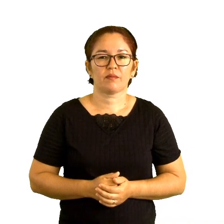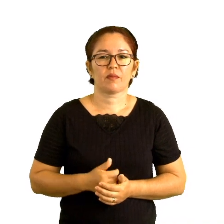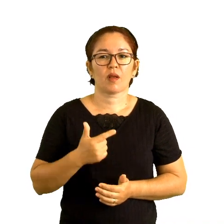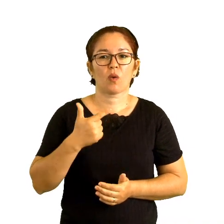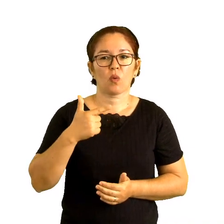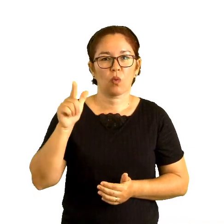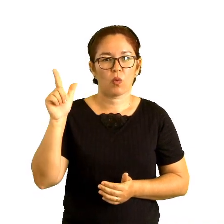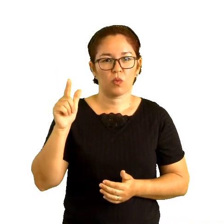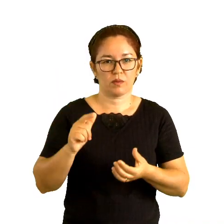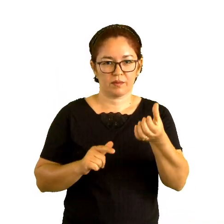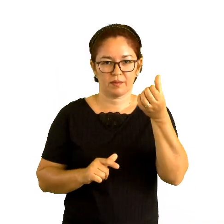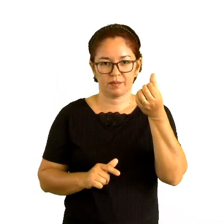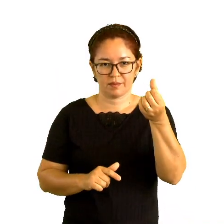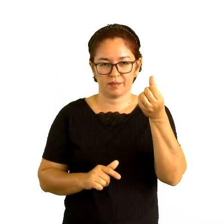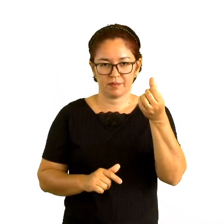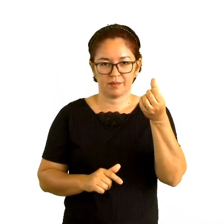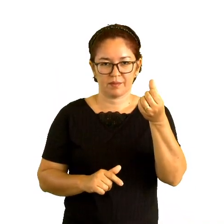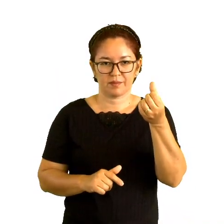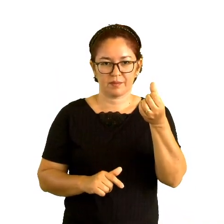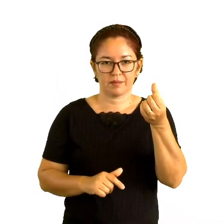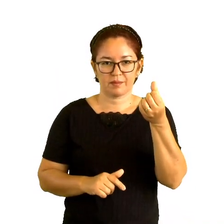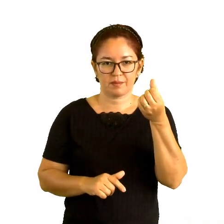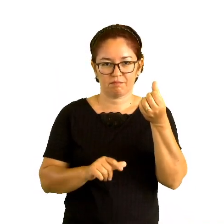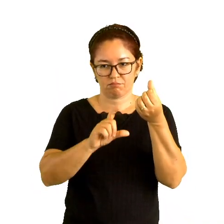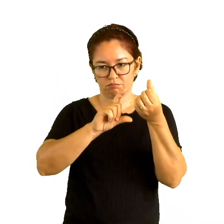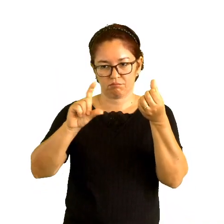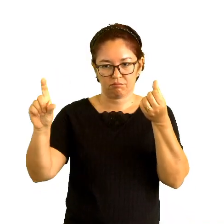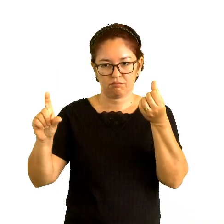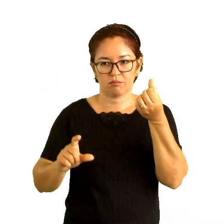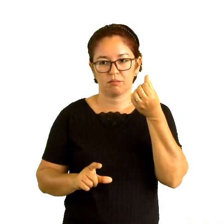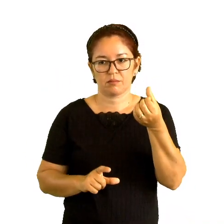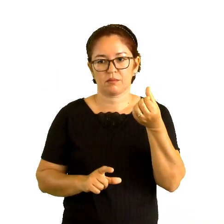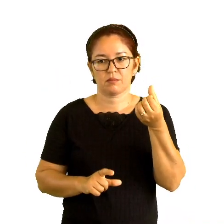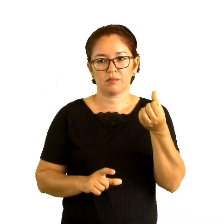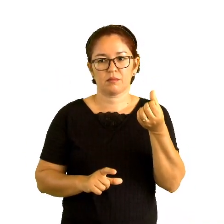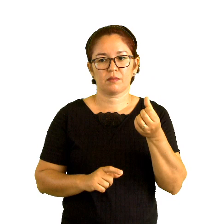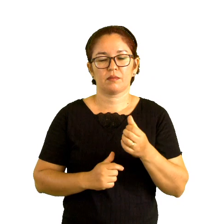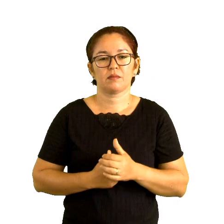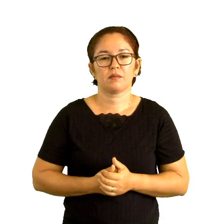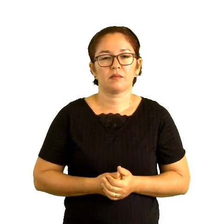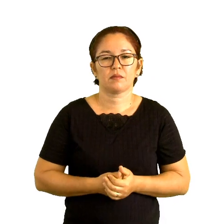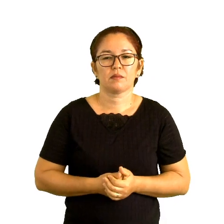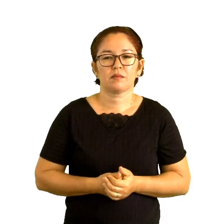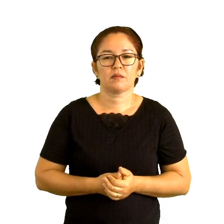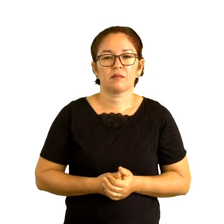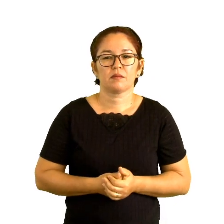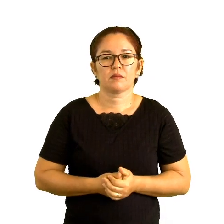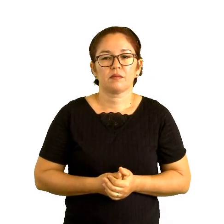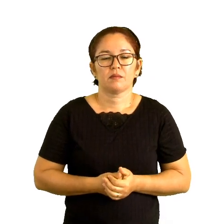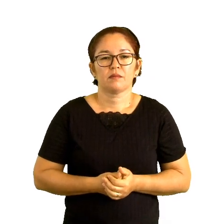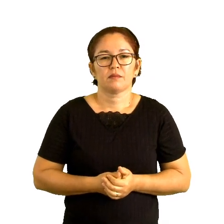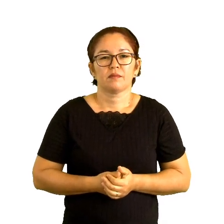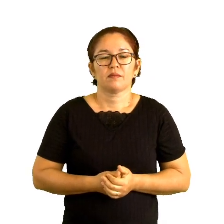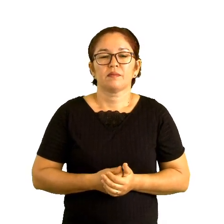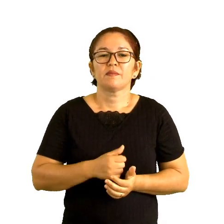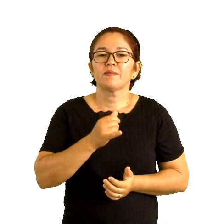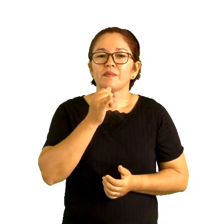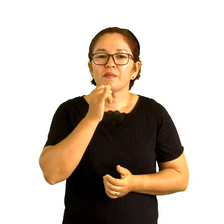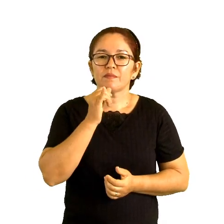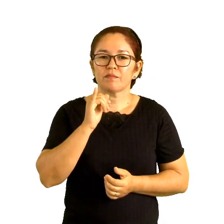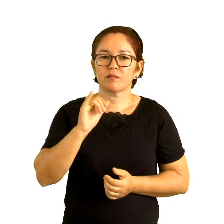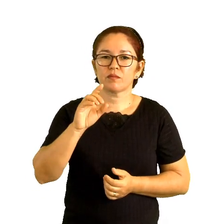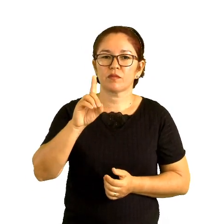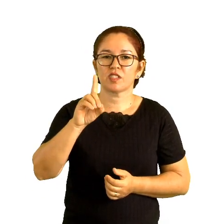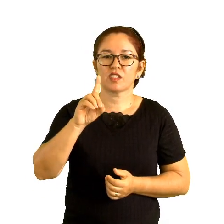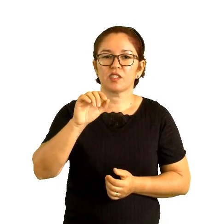slide. Número 6. Qual o dito popular